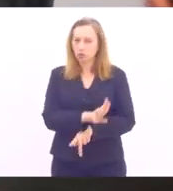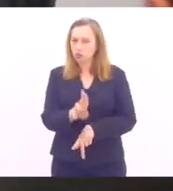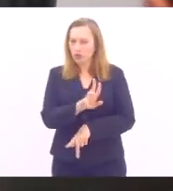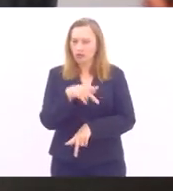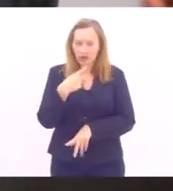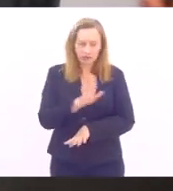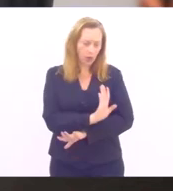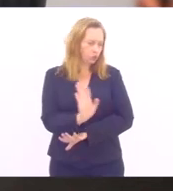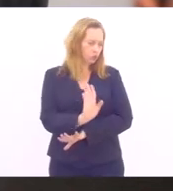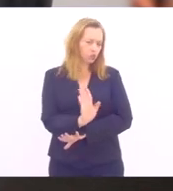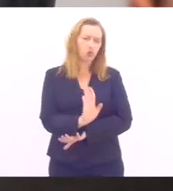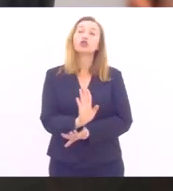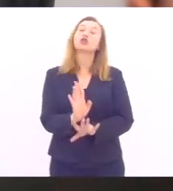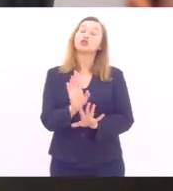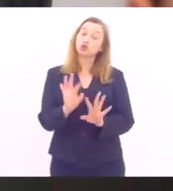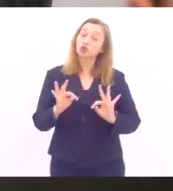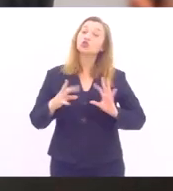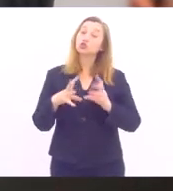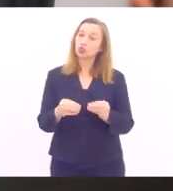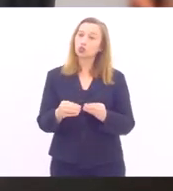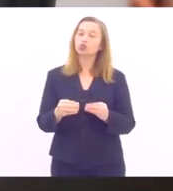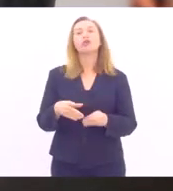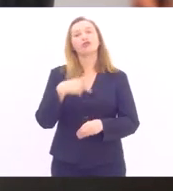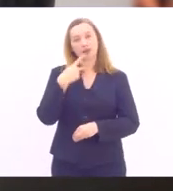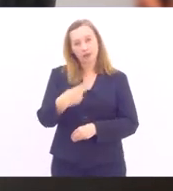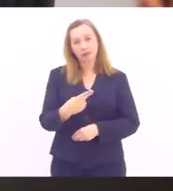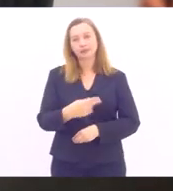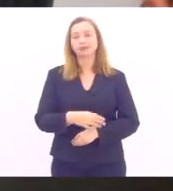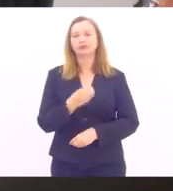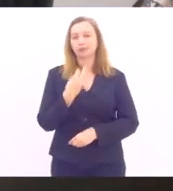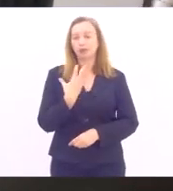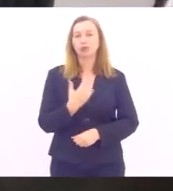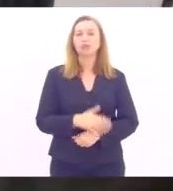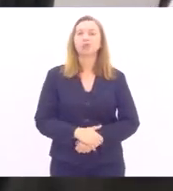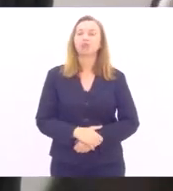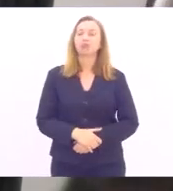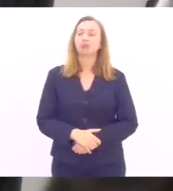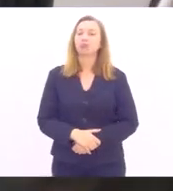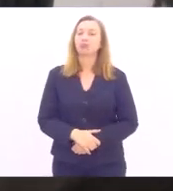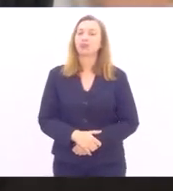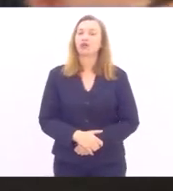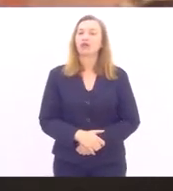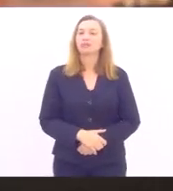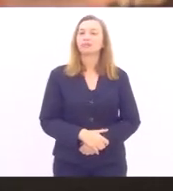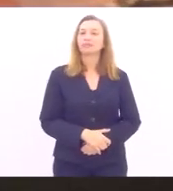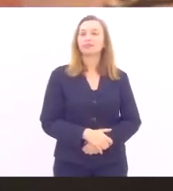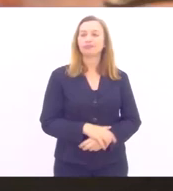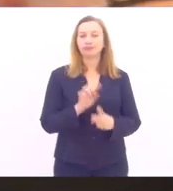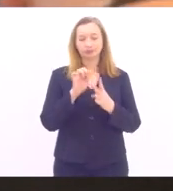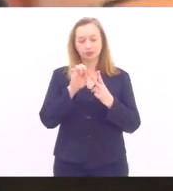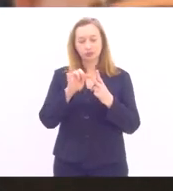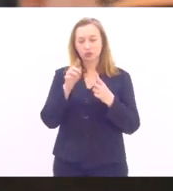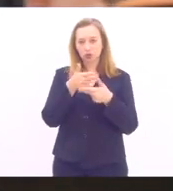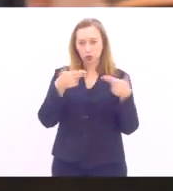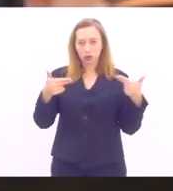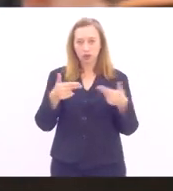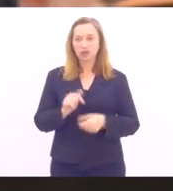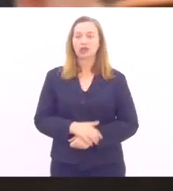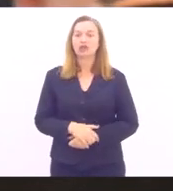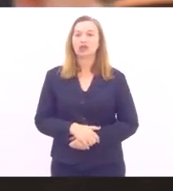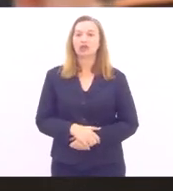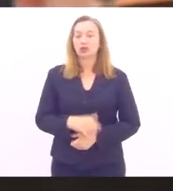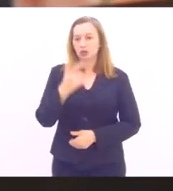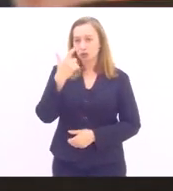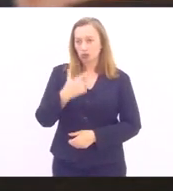palavra. Todos podem usar da palavra, né? Bom, então, em duas palavras, eu sou um